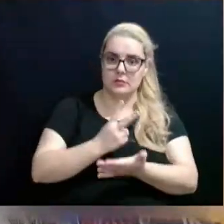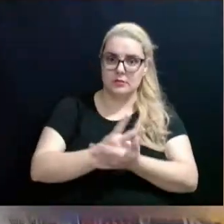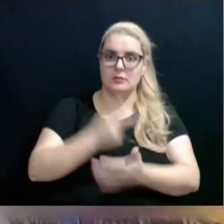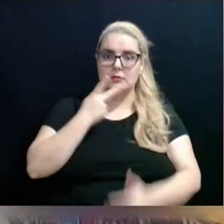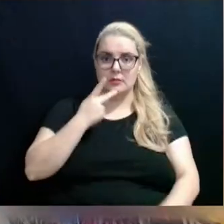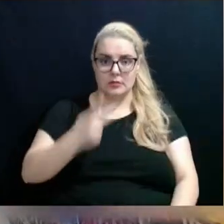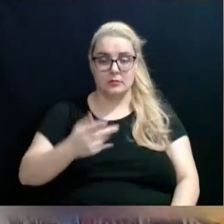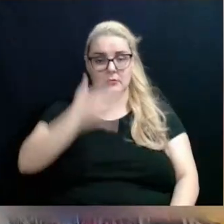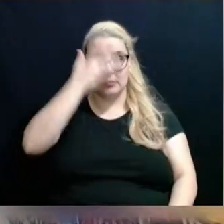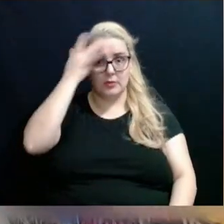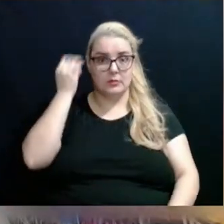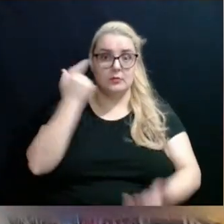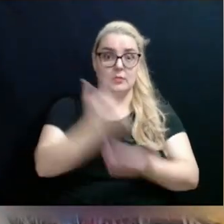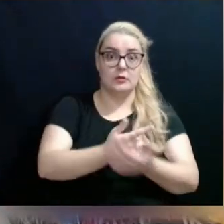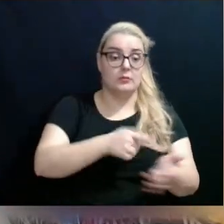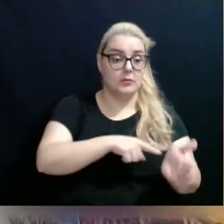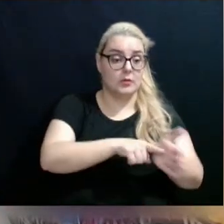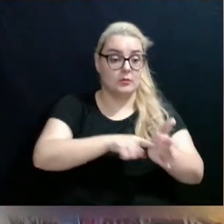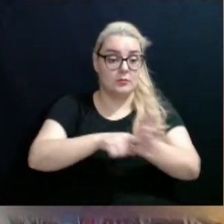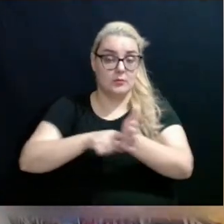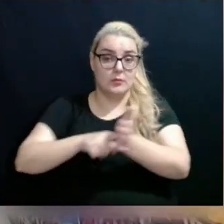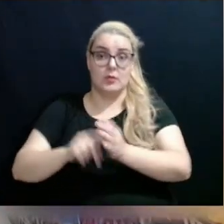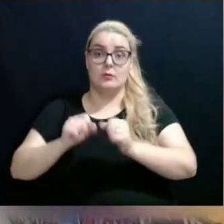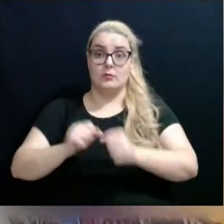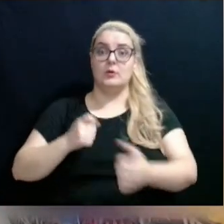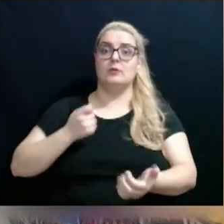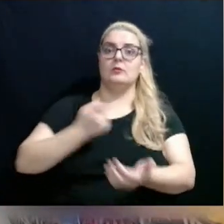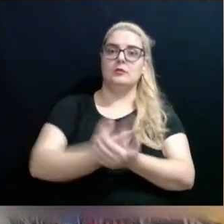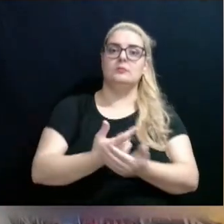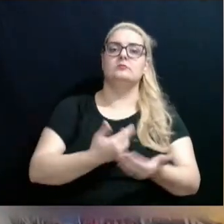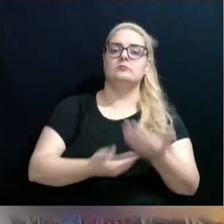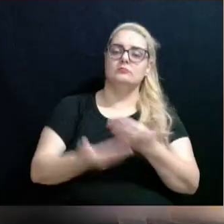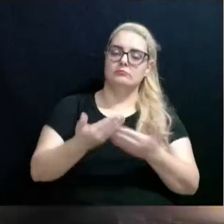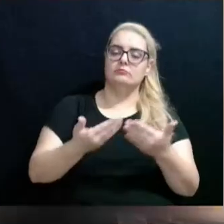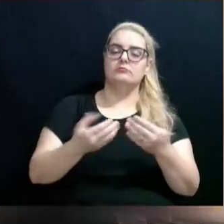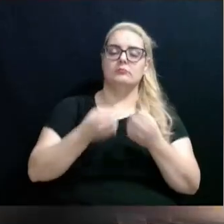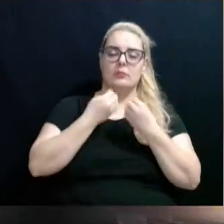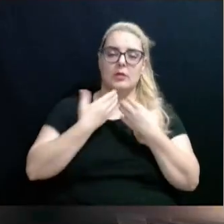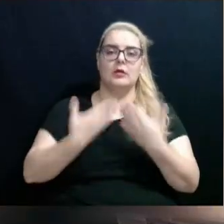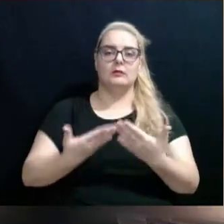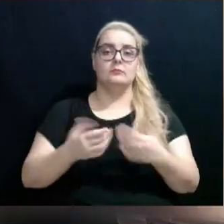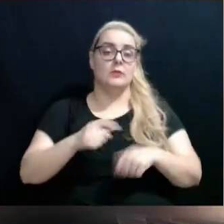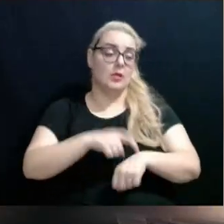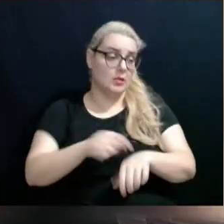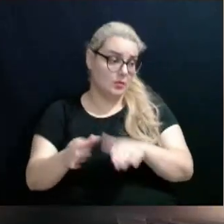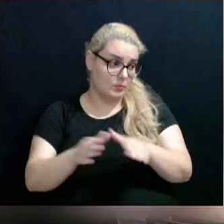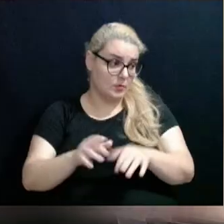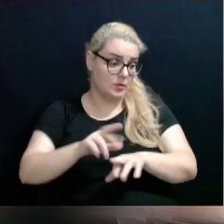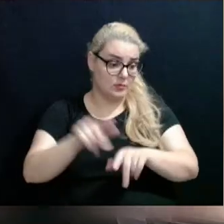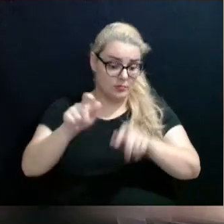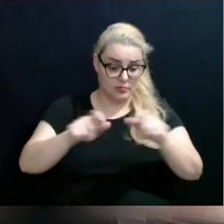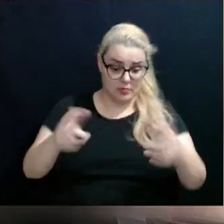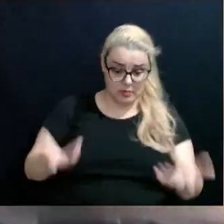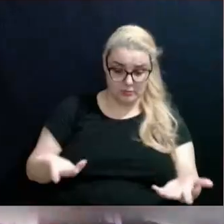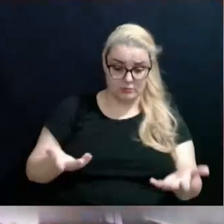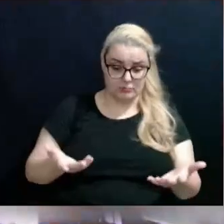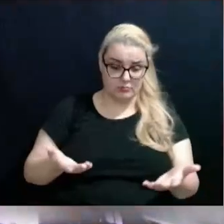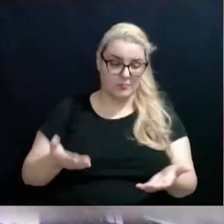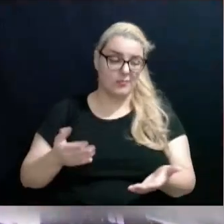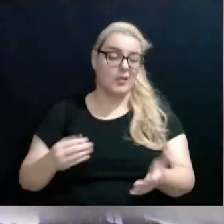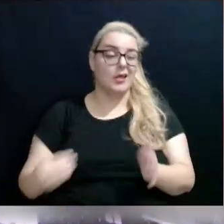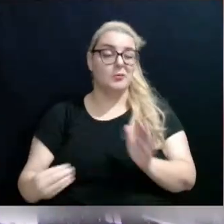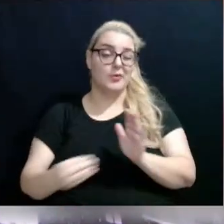consumidor pesquise para poder fazer um bom negócio. E esse é um período que muita gente, né, acaba deixando para a última